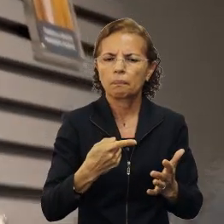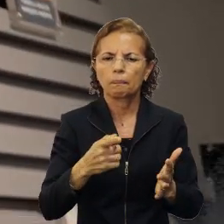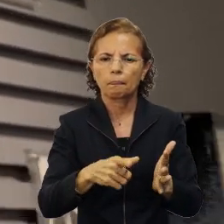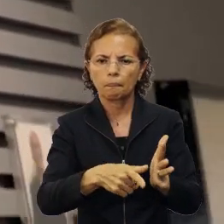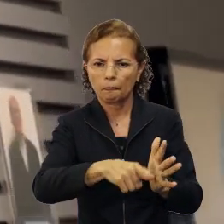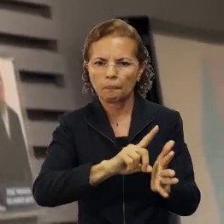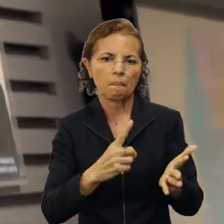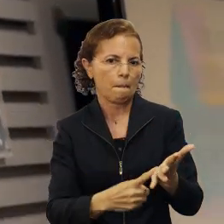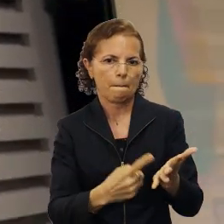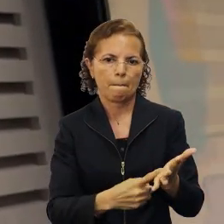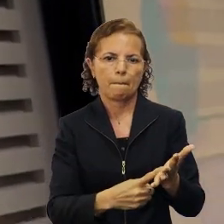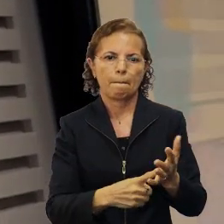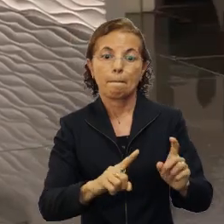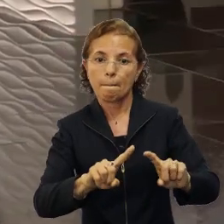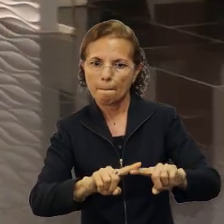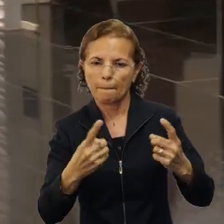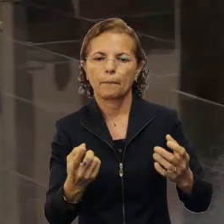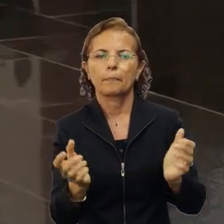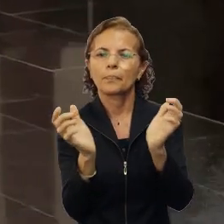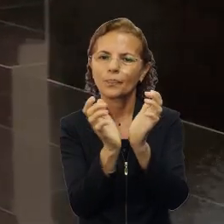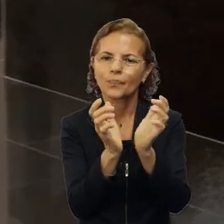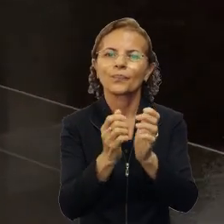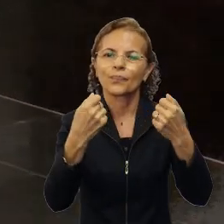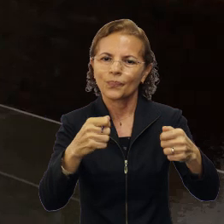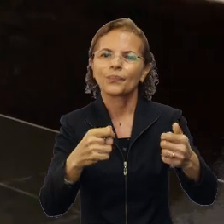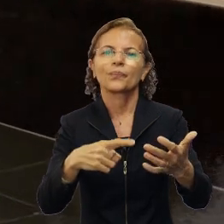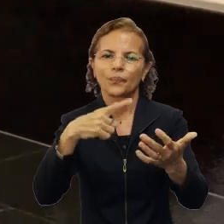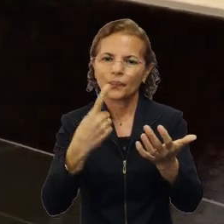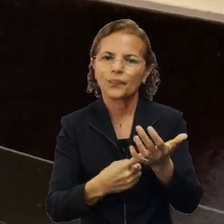visitas em grupo devem ser agendadas por e-mail ou pelo telefone